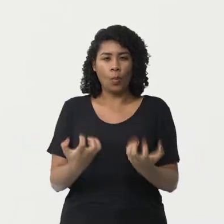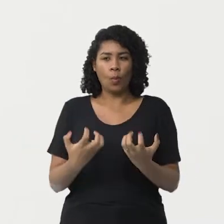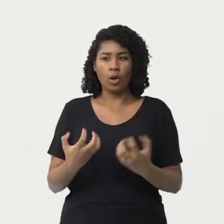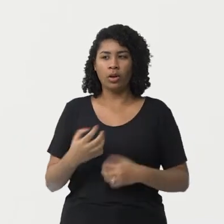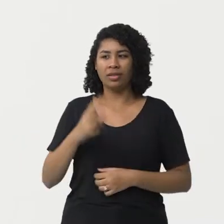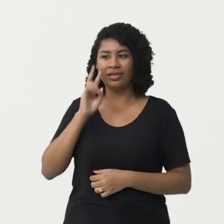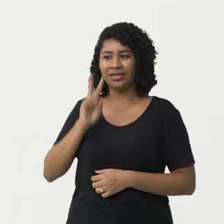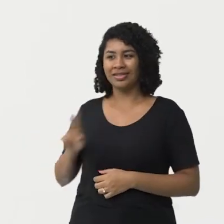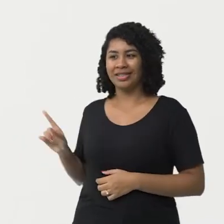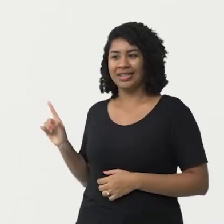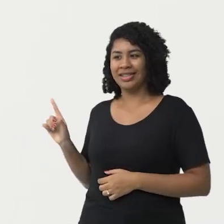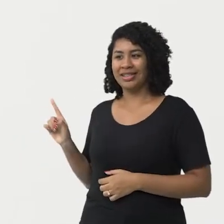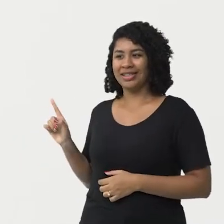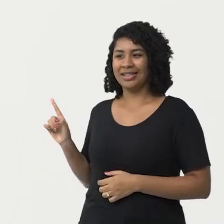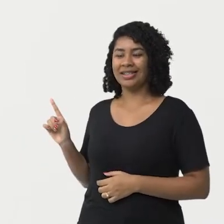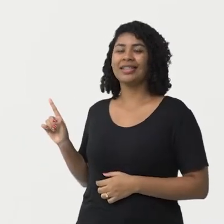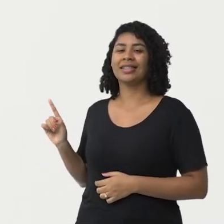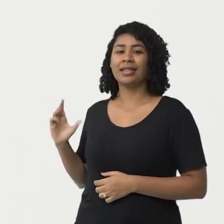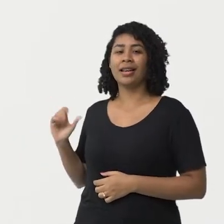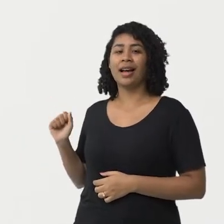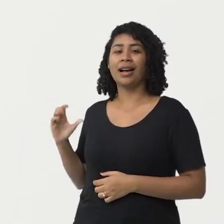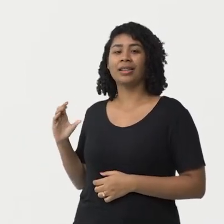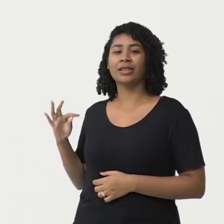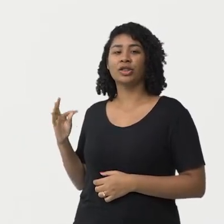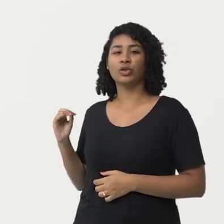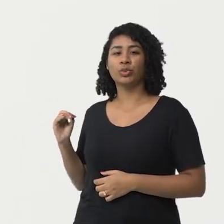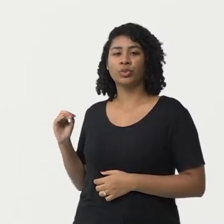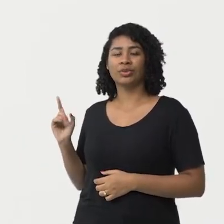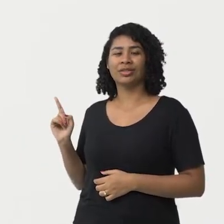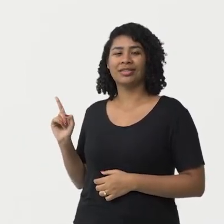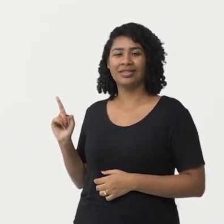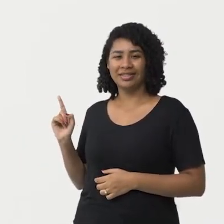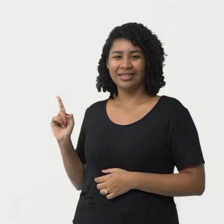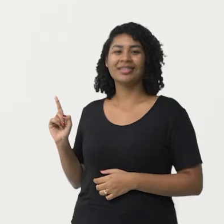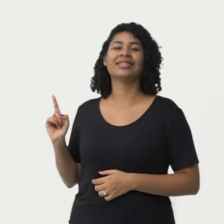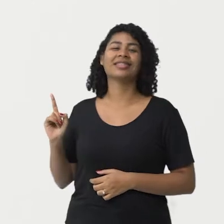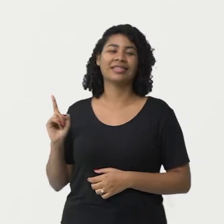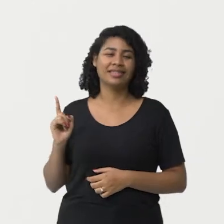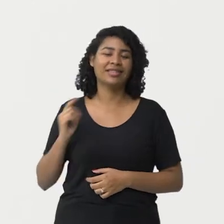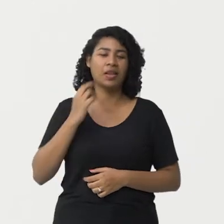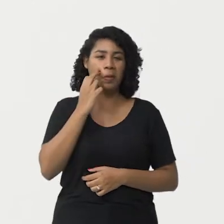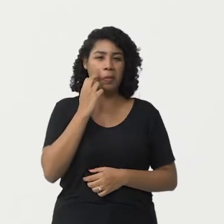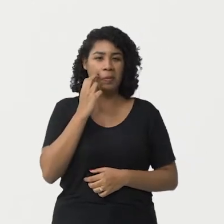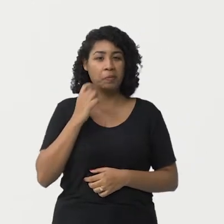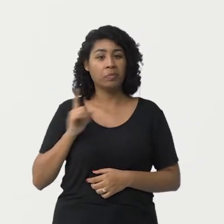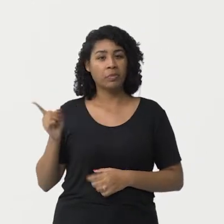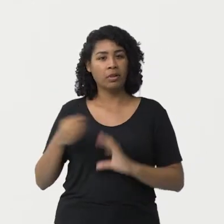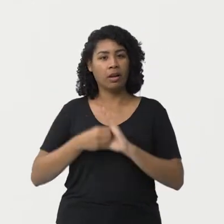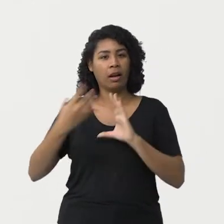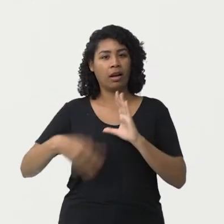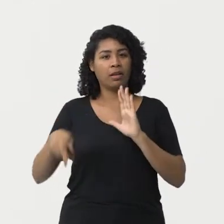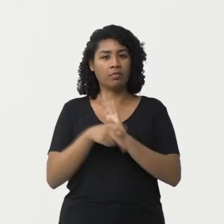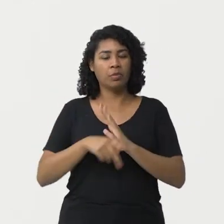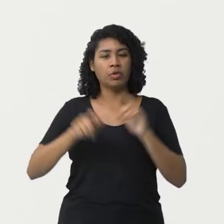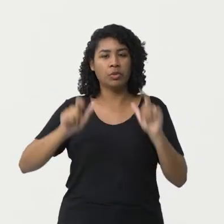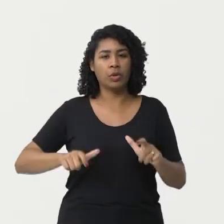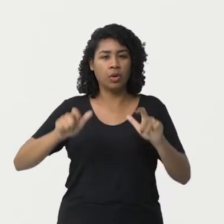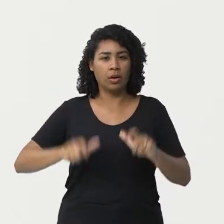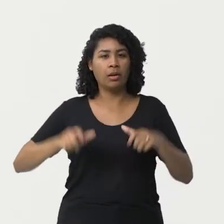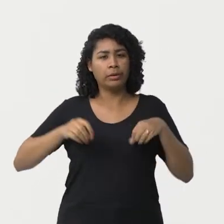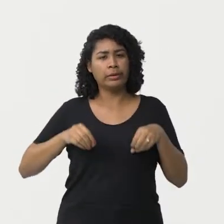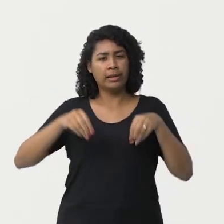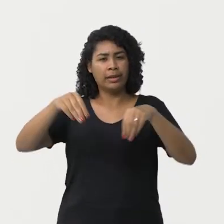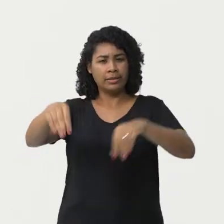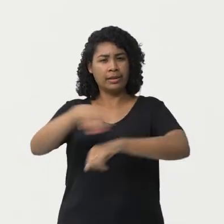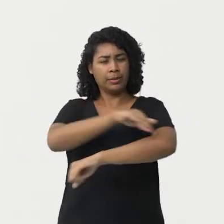clássico bem aqui no meio da imagem, que são os cactos, né? As plantas espinhosas. Então, elas são típicas do deserto, que a gente